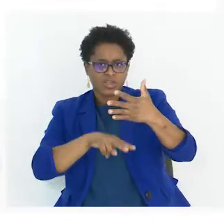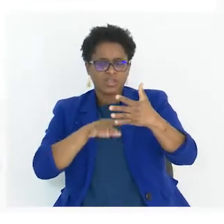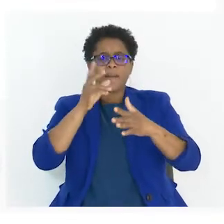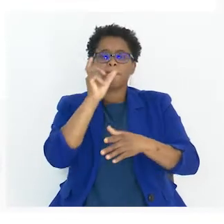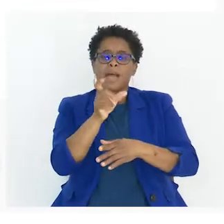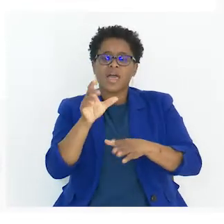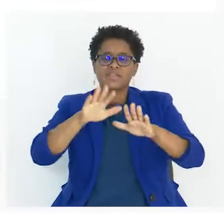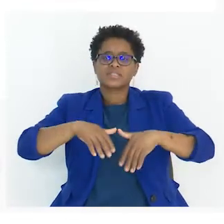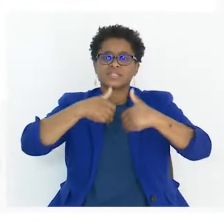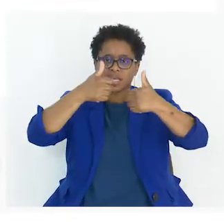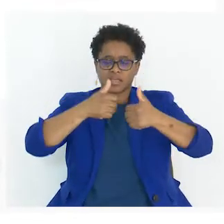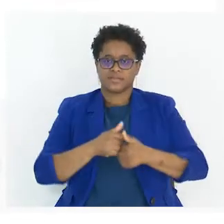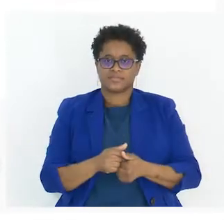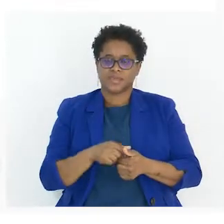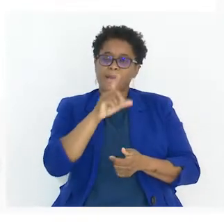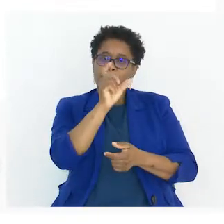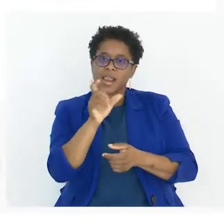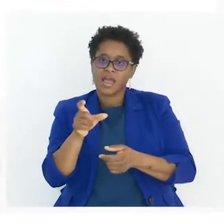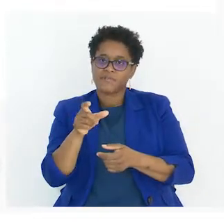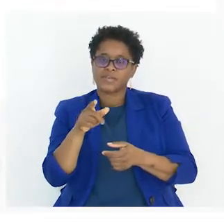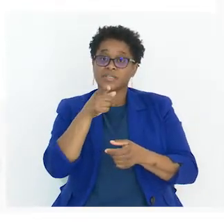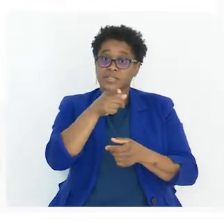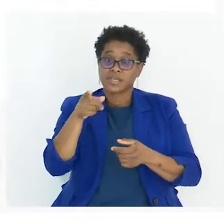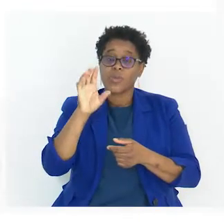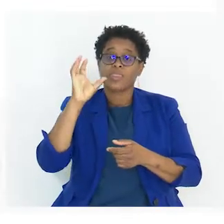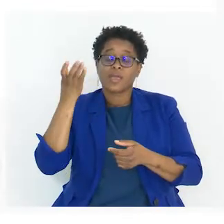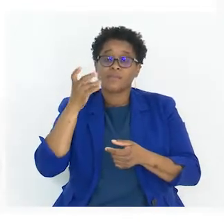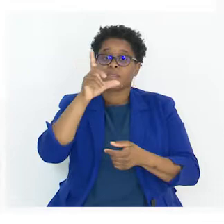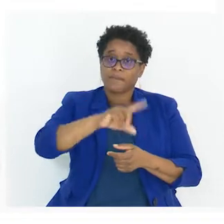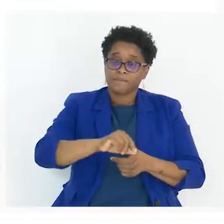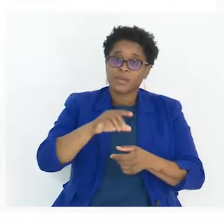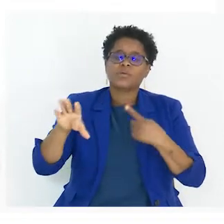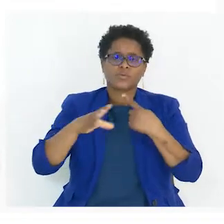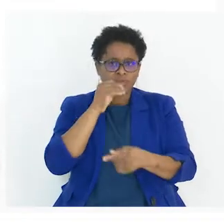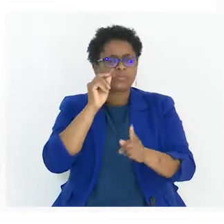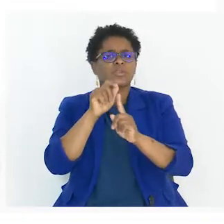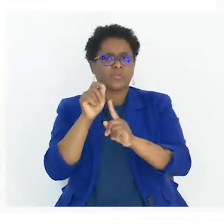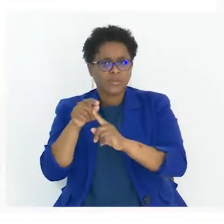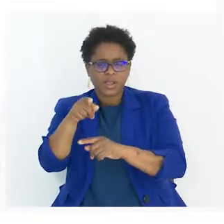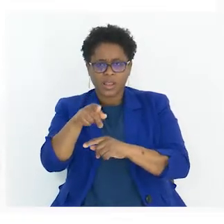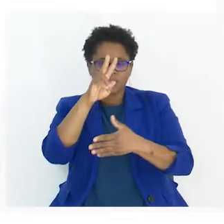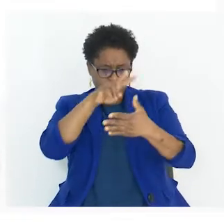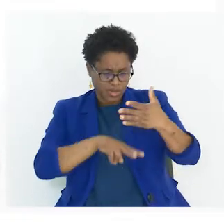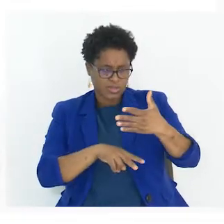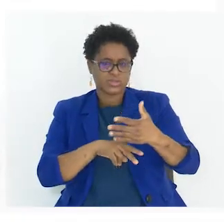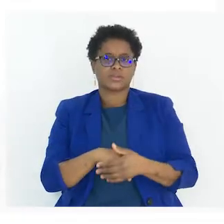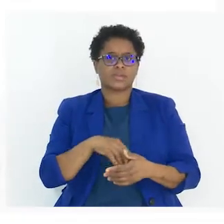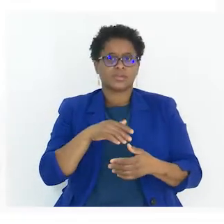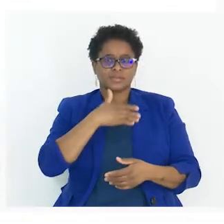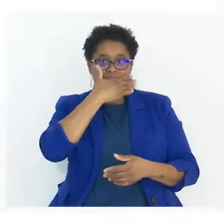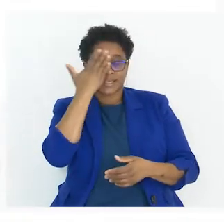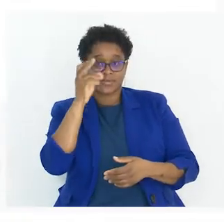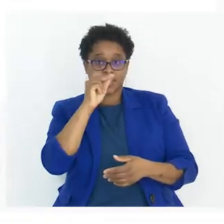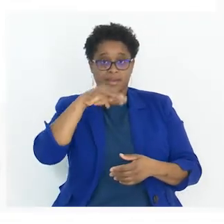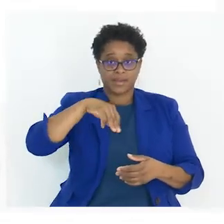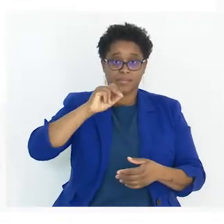identificamos no texto, é a palavra cidade. E a palavra que indique o tempo, também conseguimos identificar no